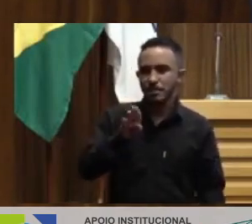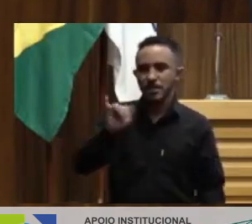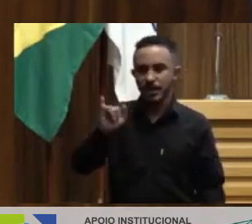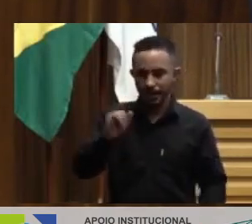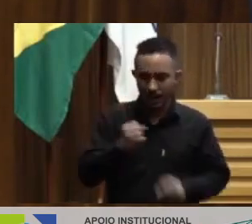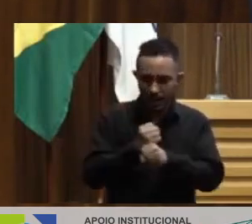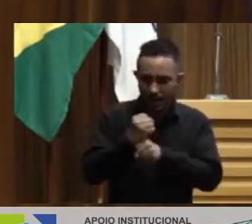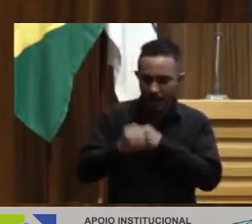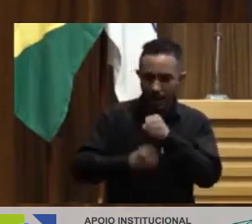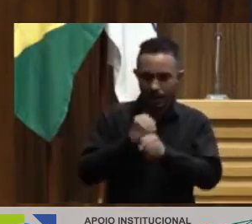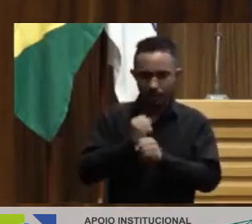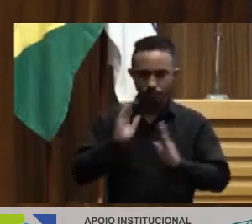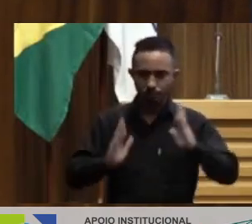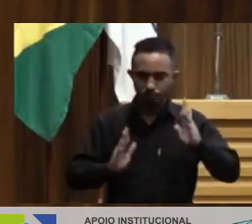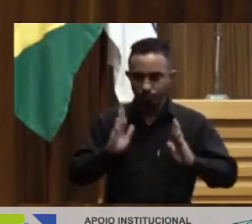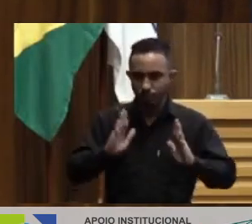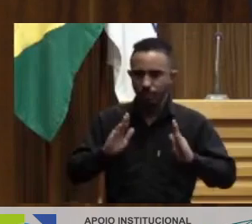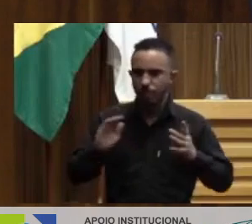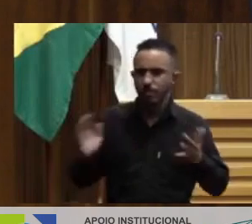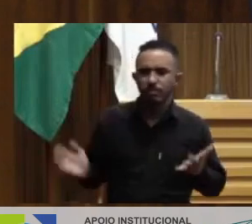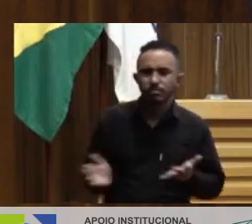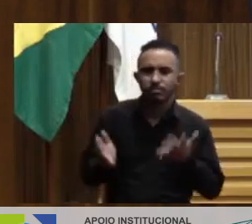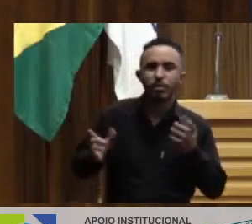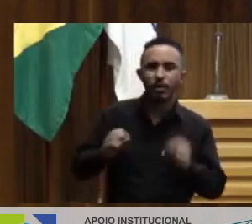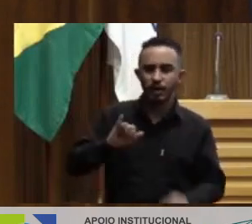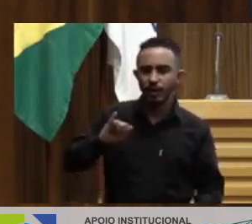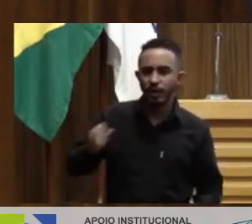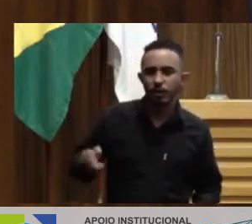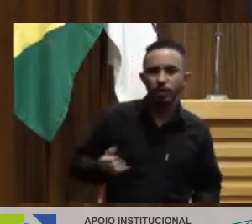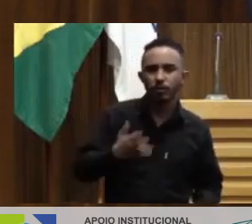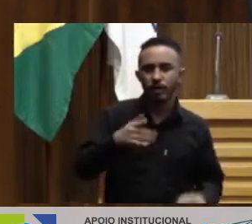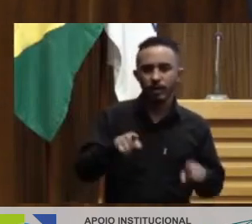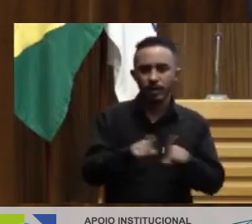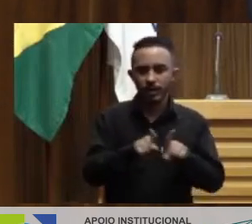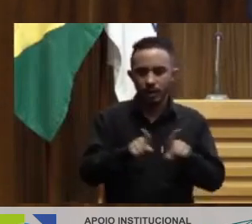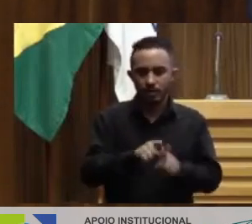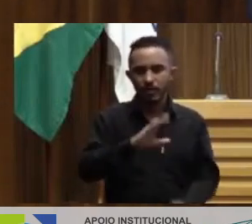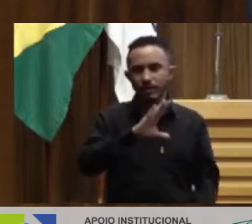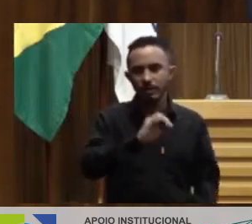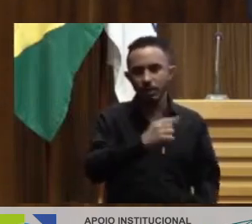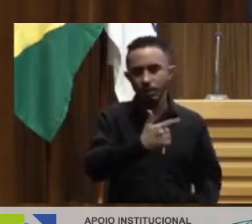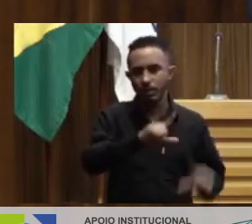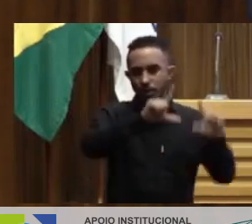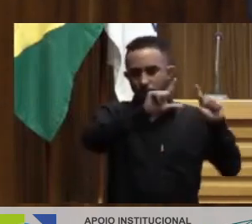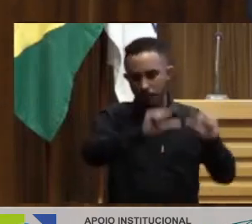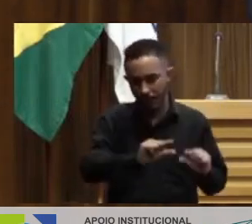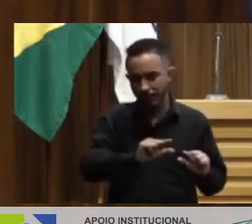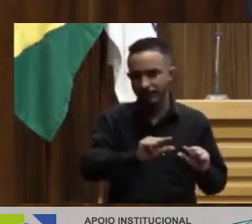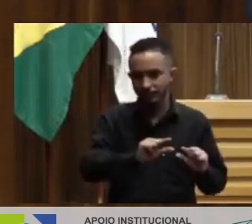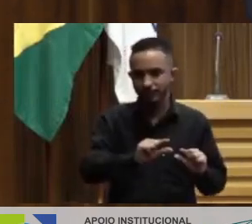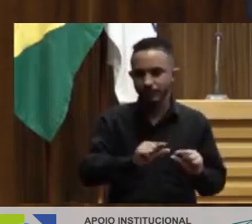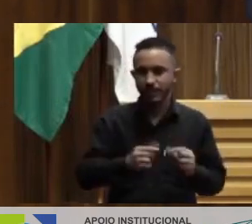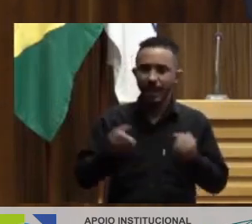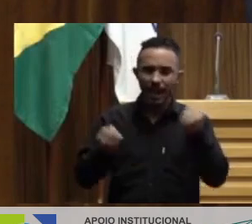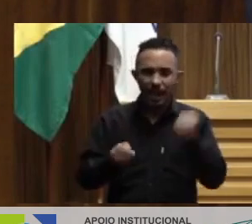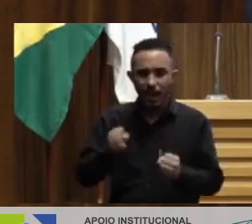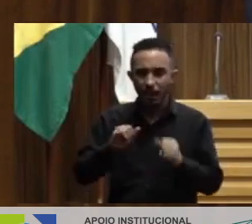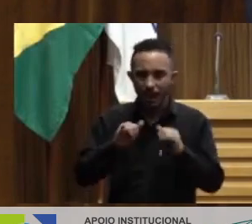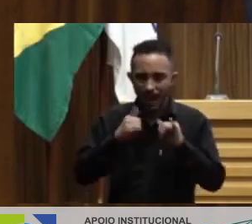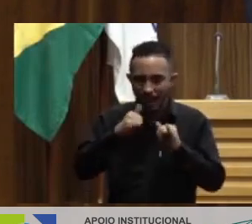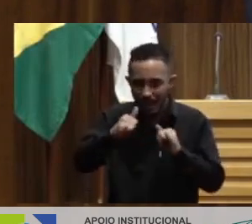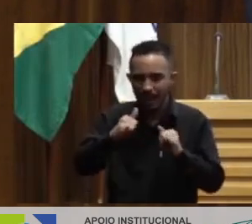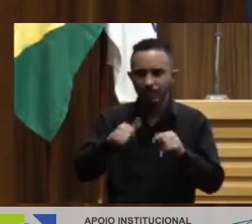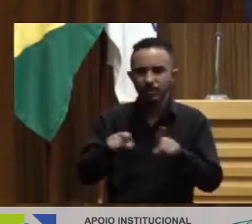para estimular inovação e descarbonização. Veículo elétrico,